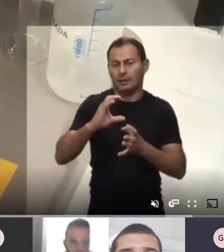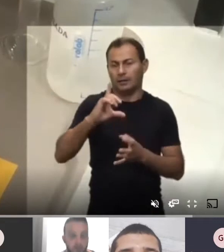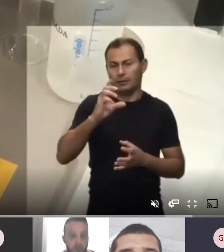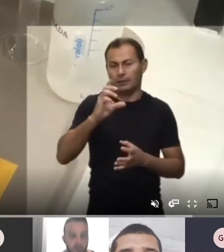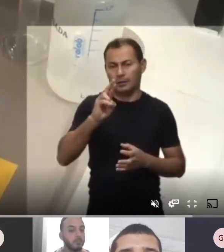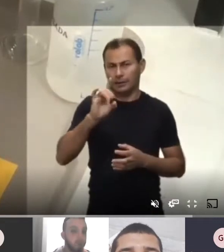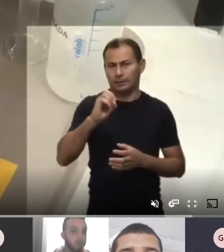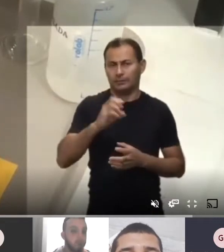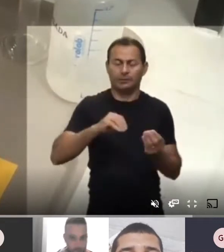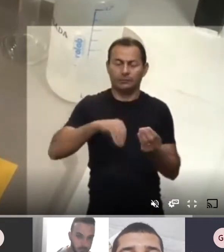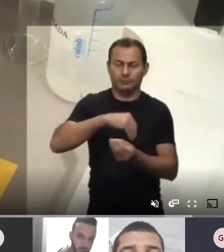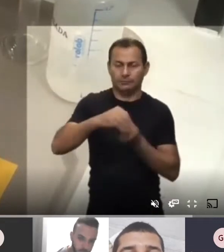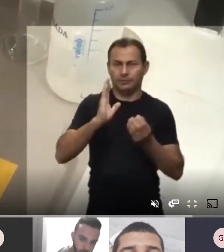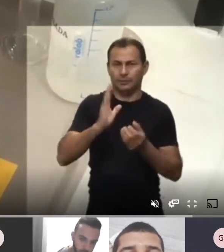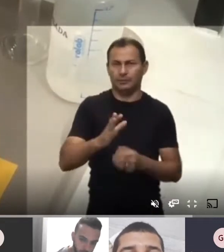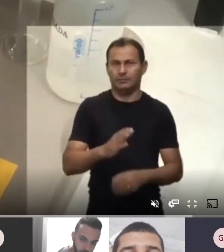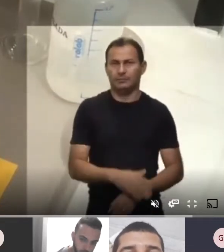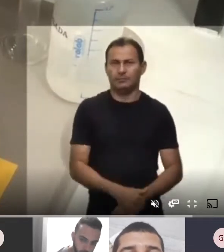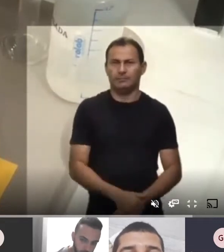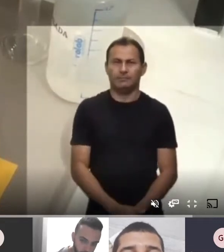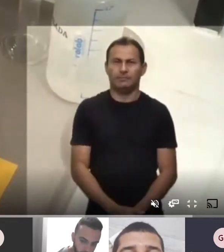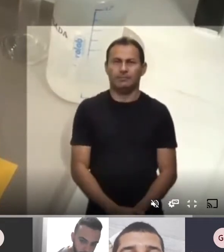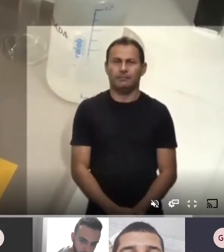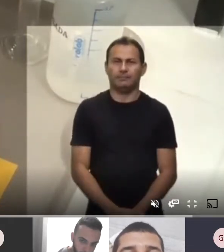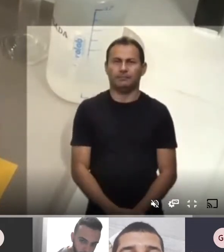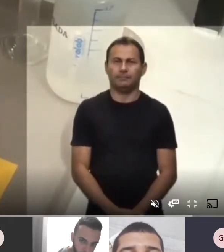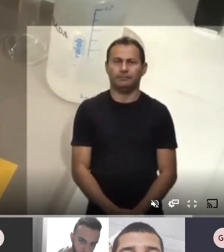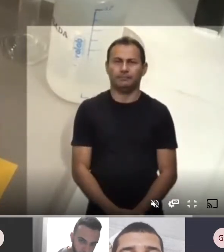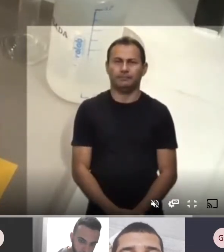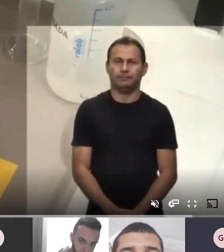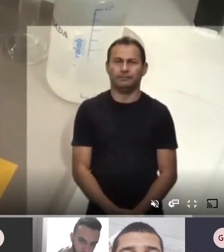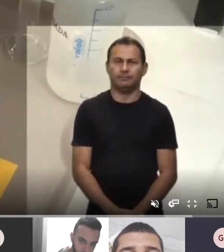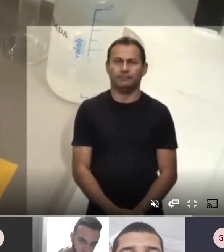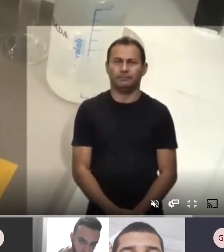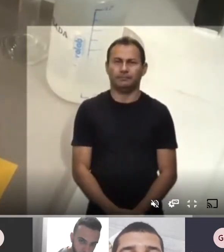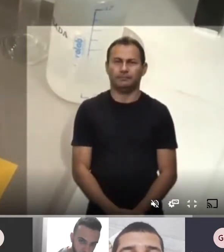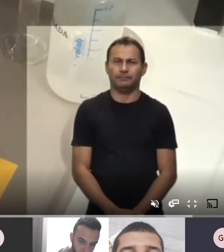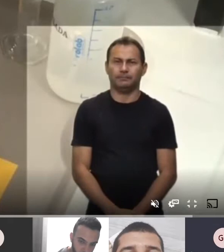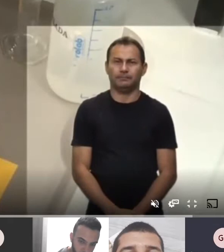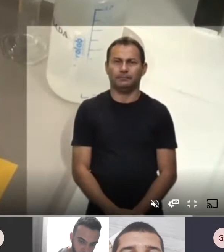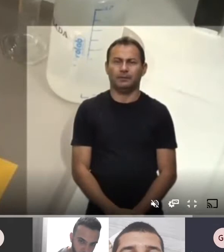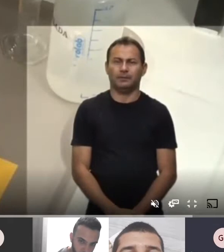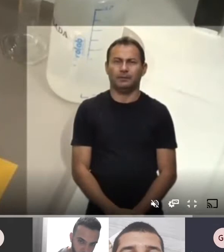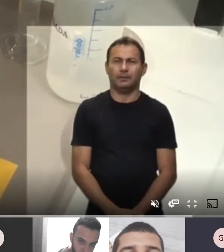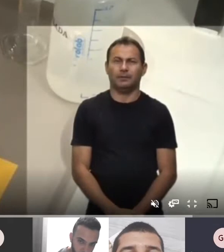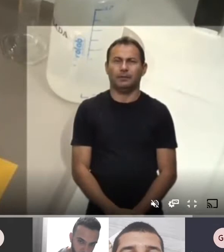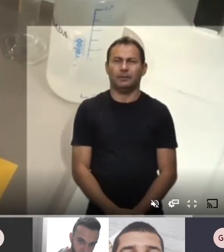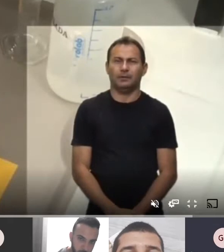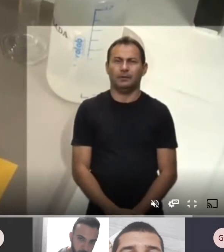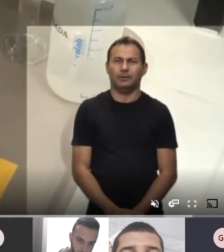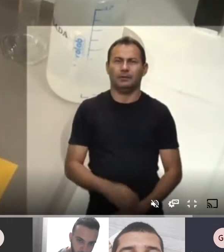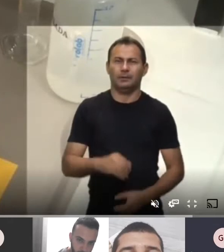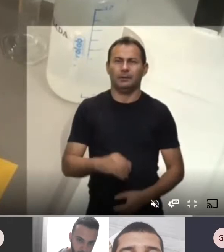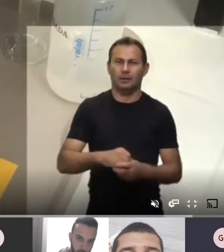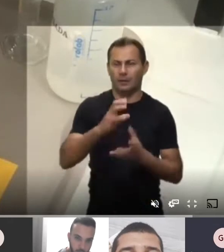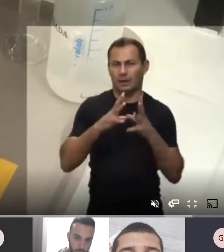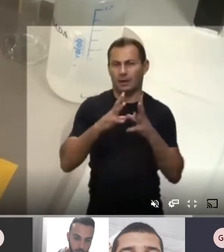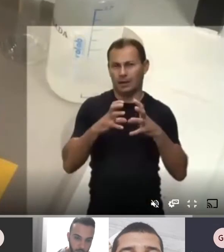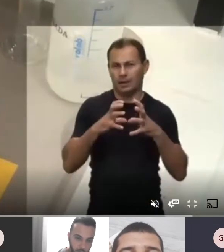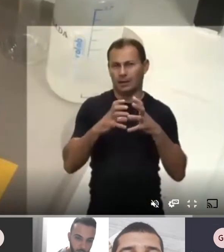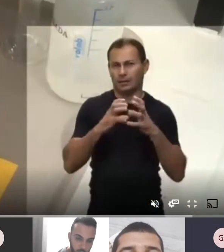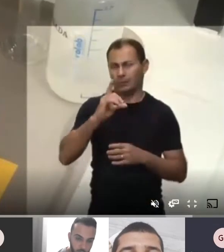fazer a mesma coisa, eu vou pegar com a pipeta de Pasteur, né? Outra pipeta, certo, gente? Cuidado para não